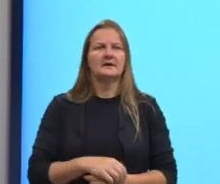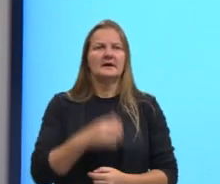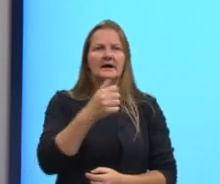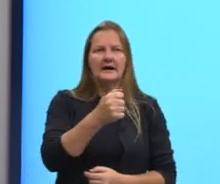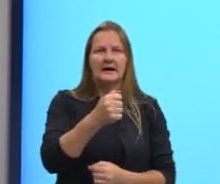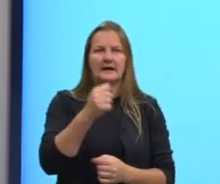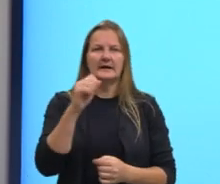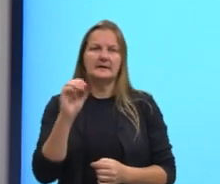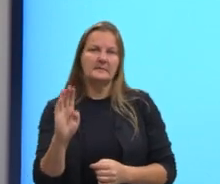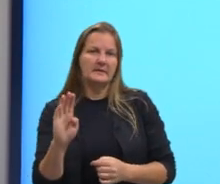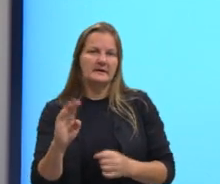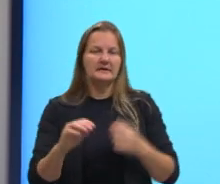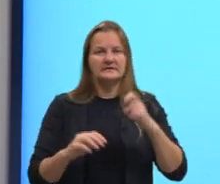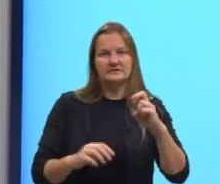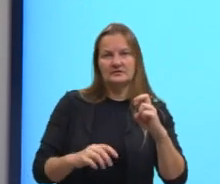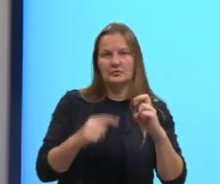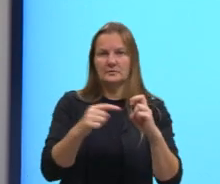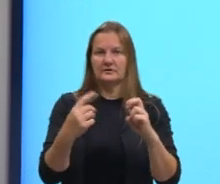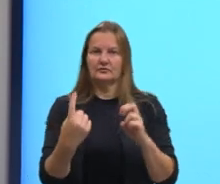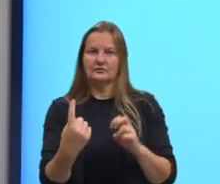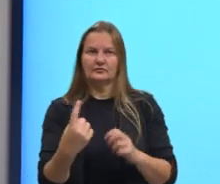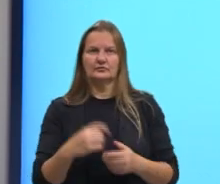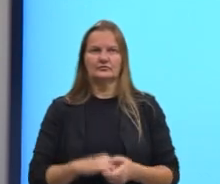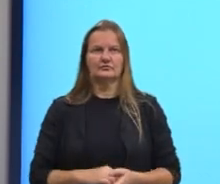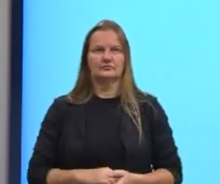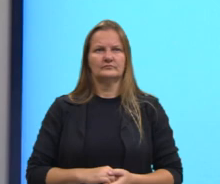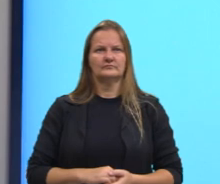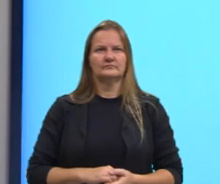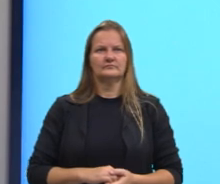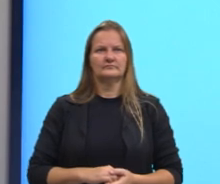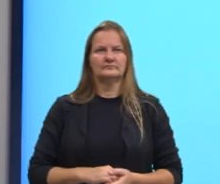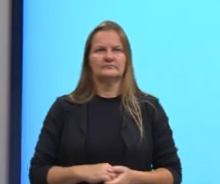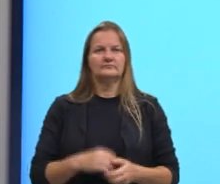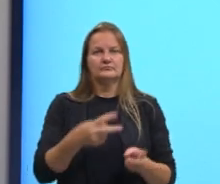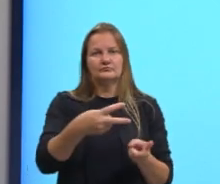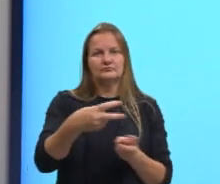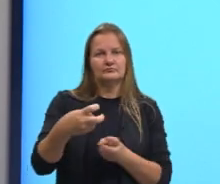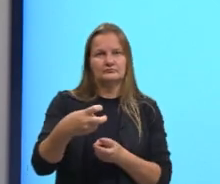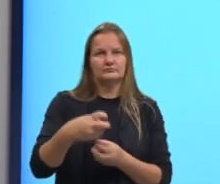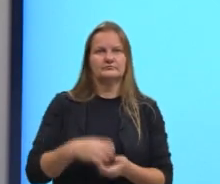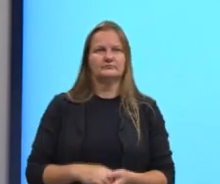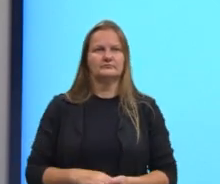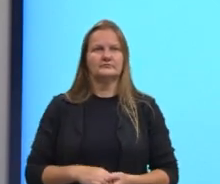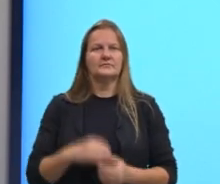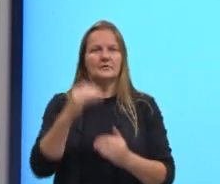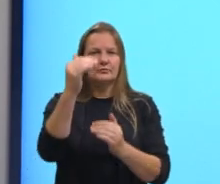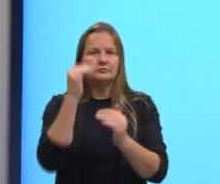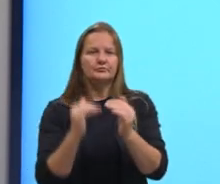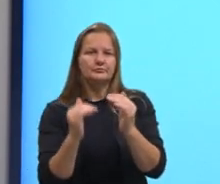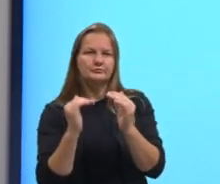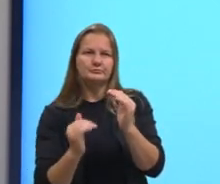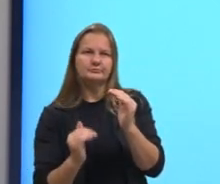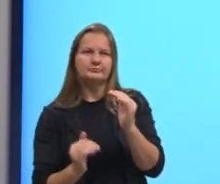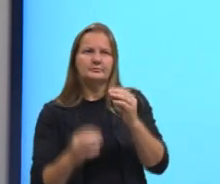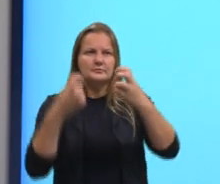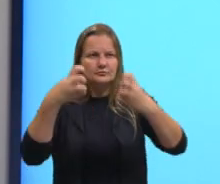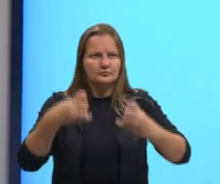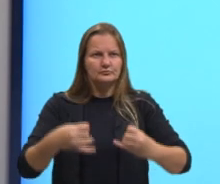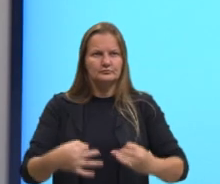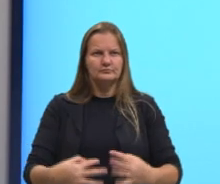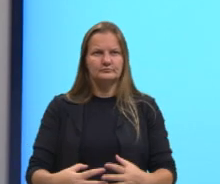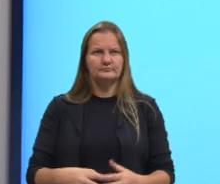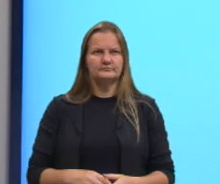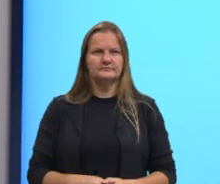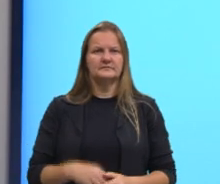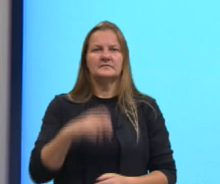cinco e 1 então aqui vou ter cinco e 1 e continua na resolução eu